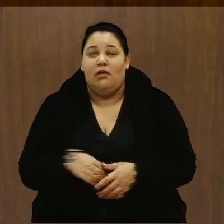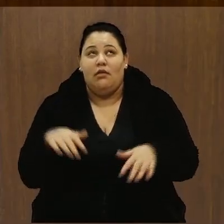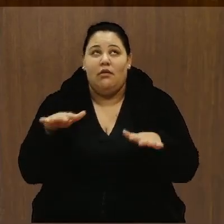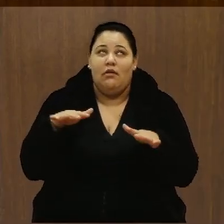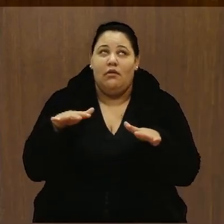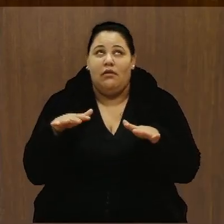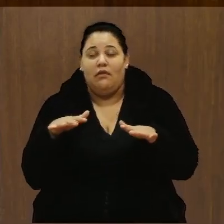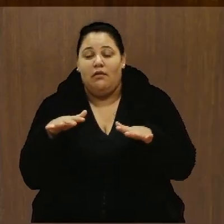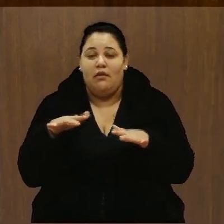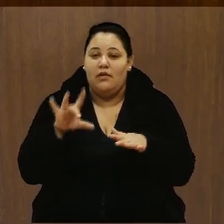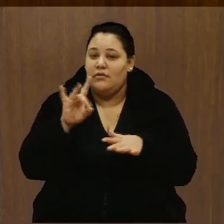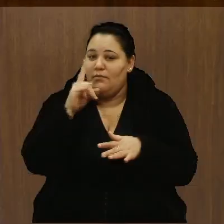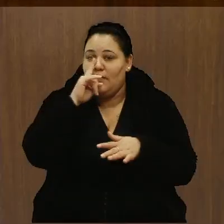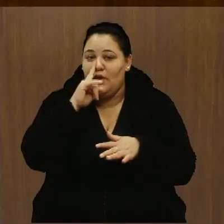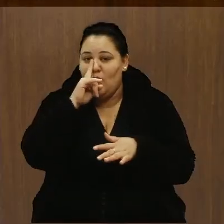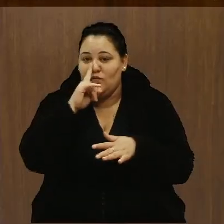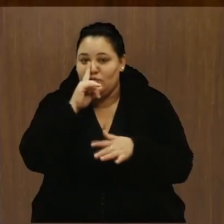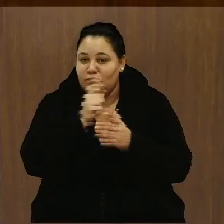E eu aqui na Assembleia